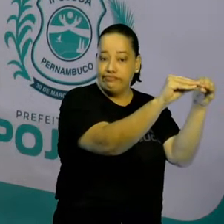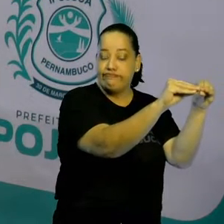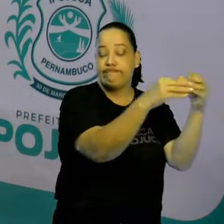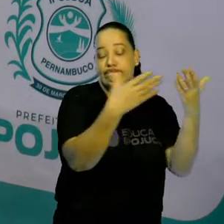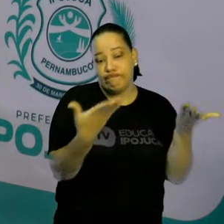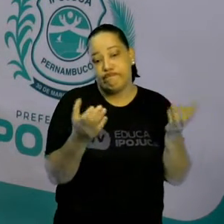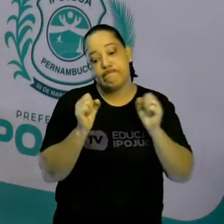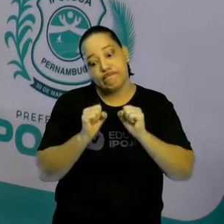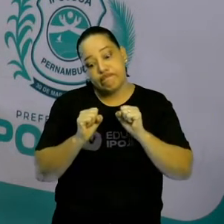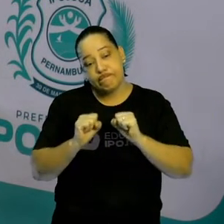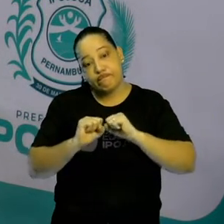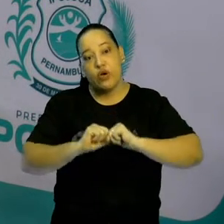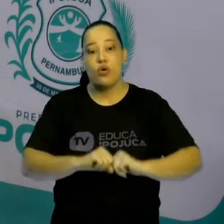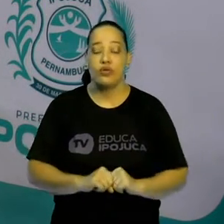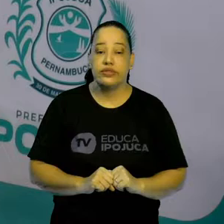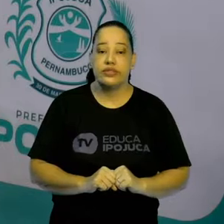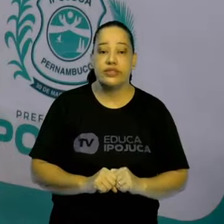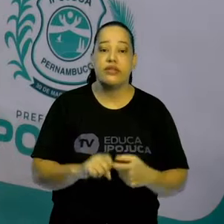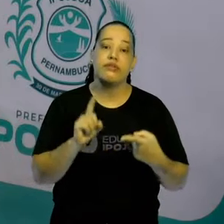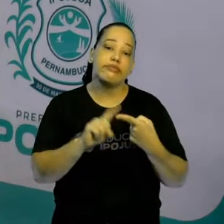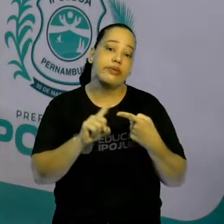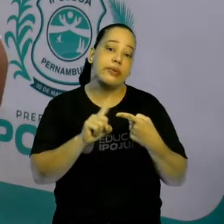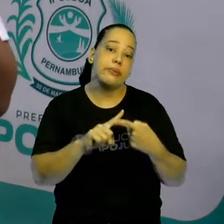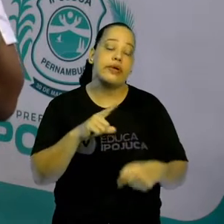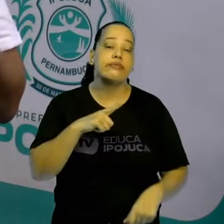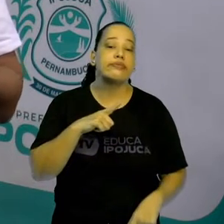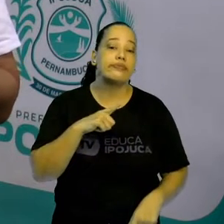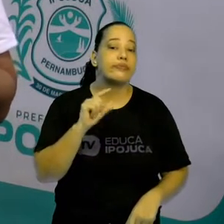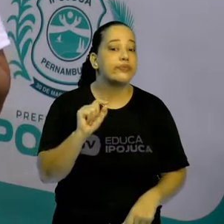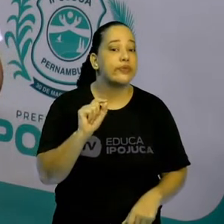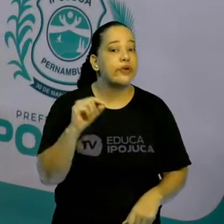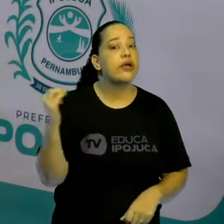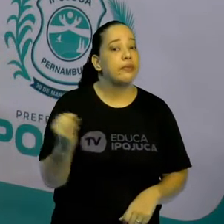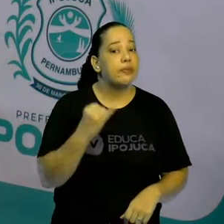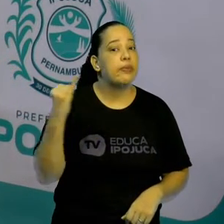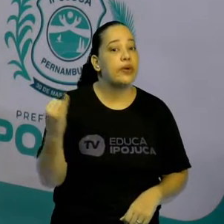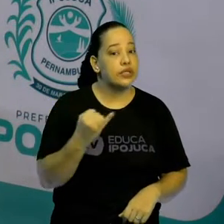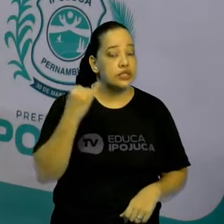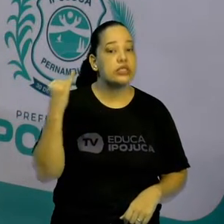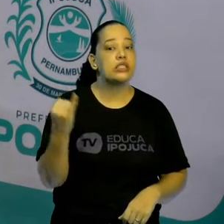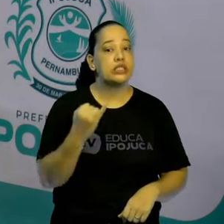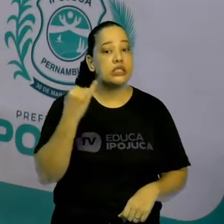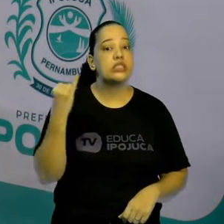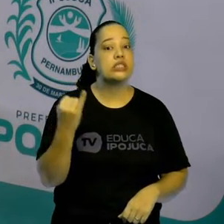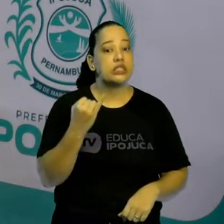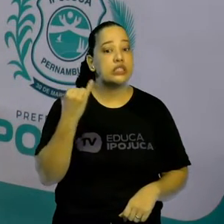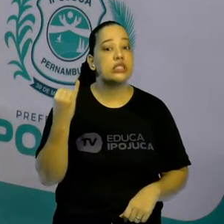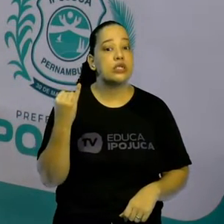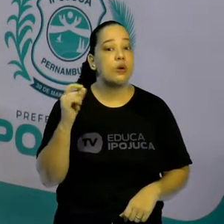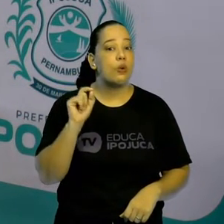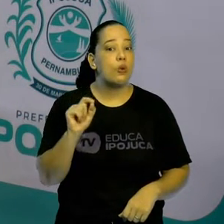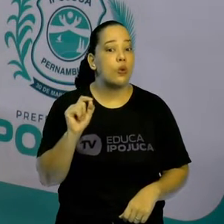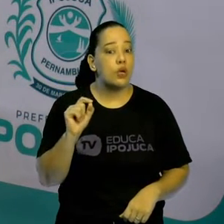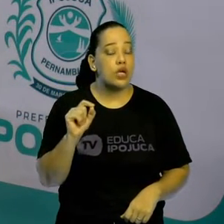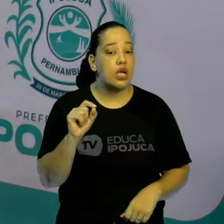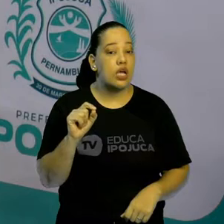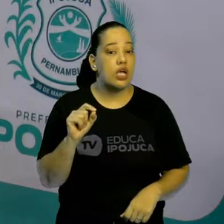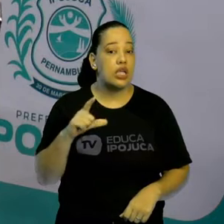local. E, por último, também, e mais importante é, vamos dizer assim, vai